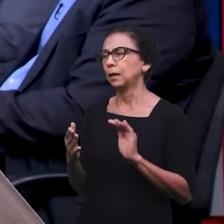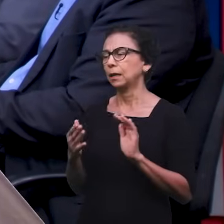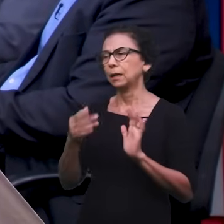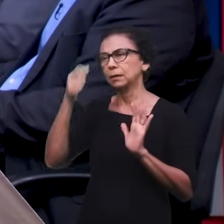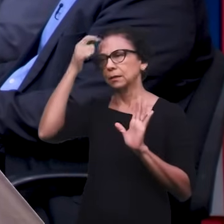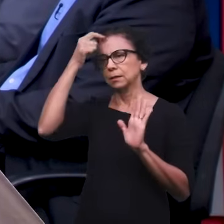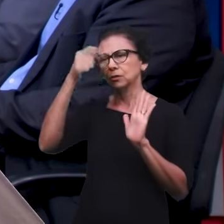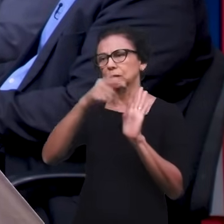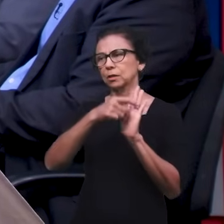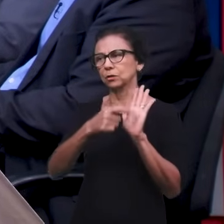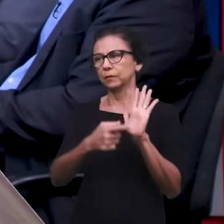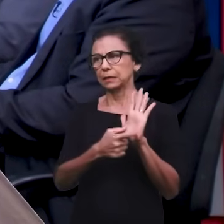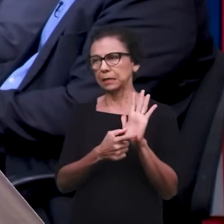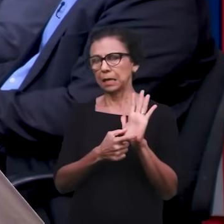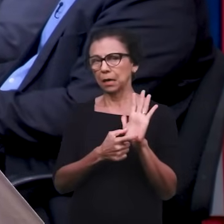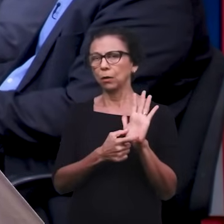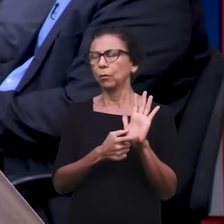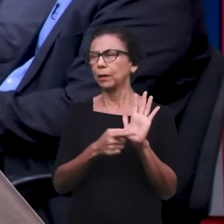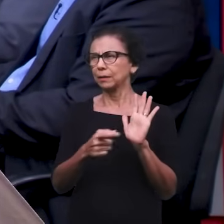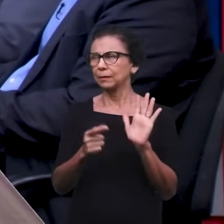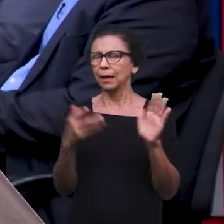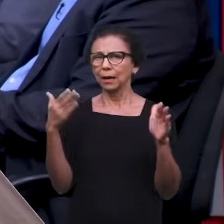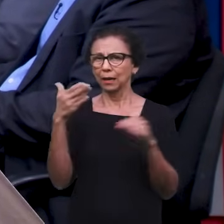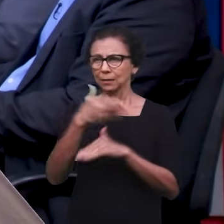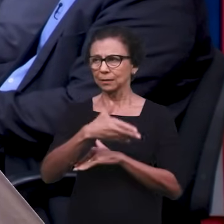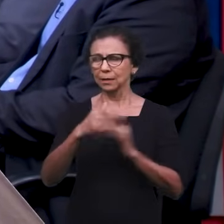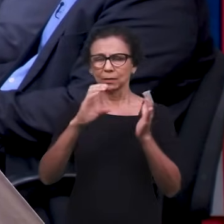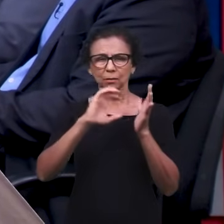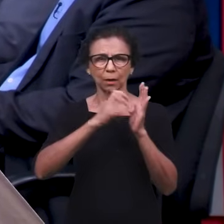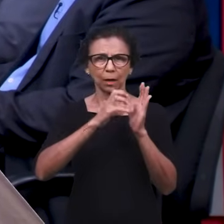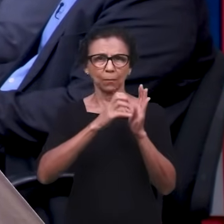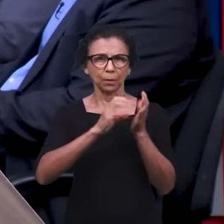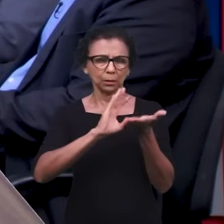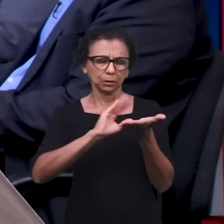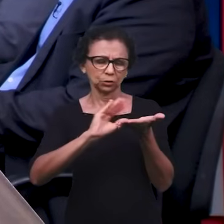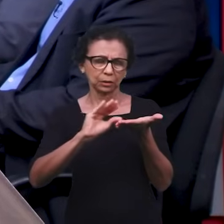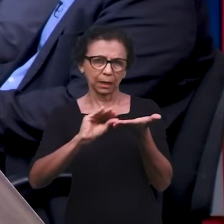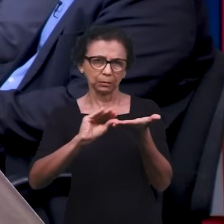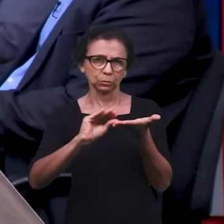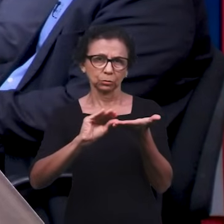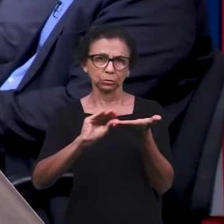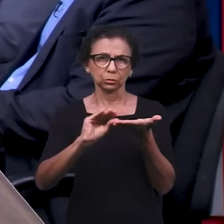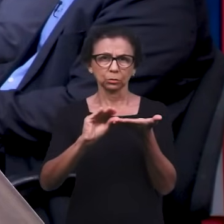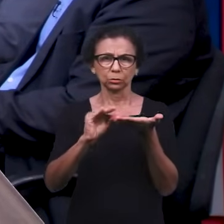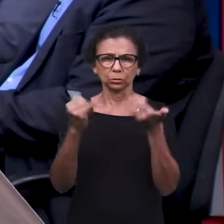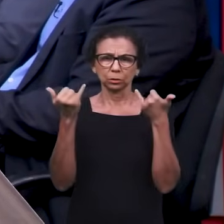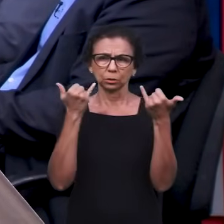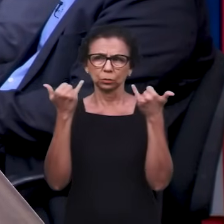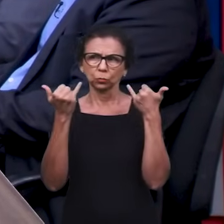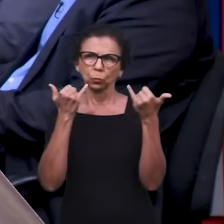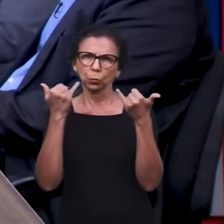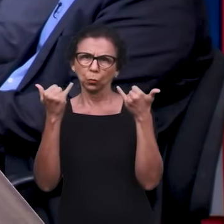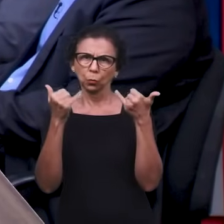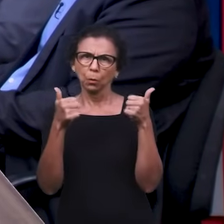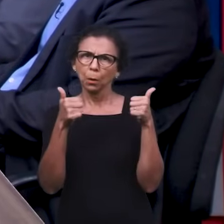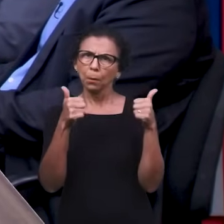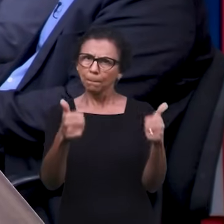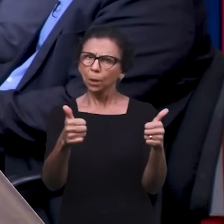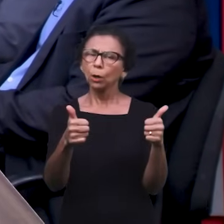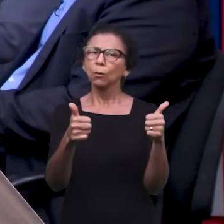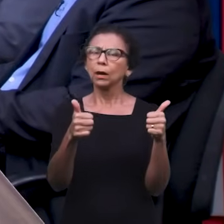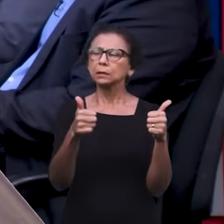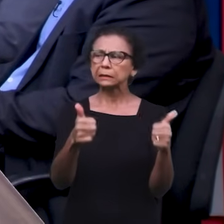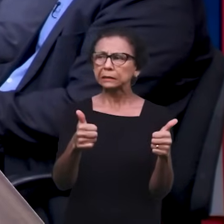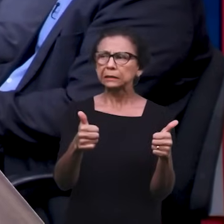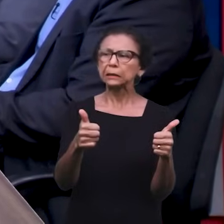que tem acesso a todo um banco de dados. Exatamente. Então ele vai ter acesso a informações válidas, pertinentes, mas pode ser que em